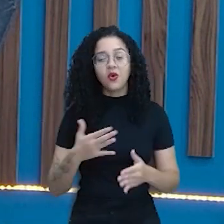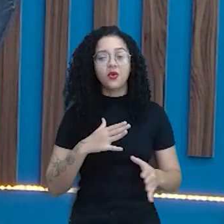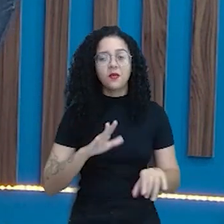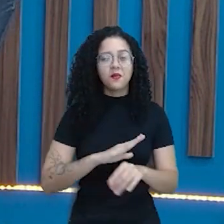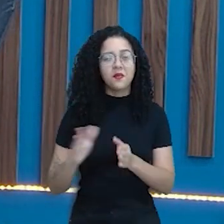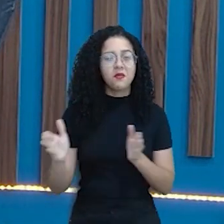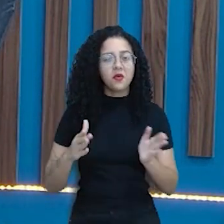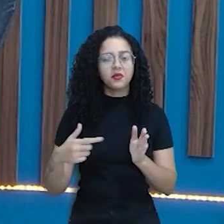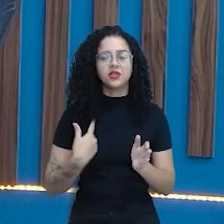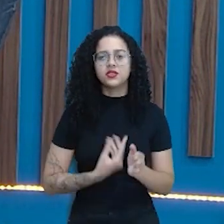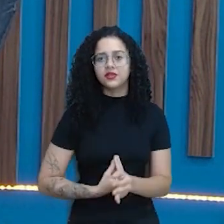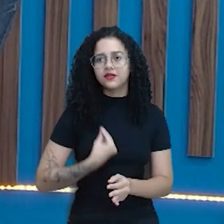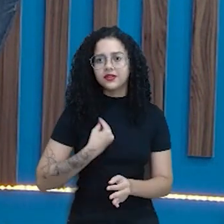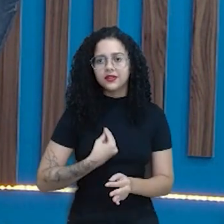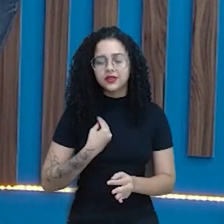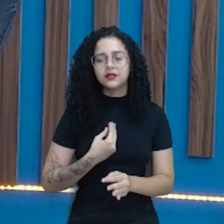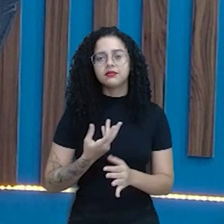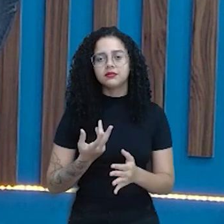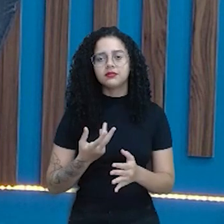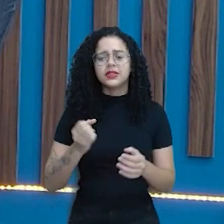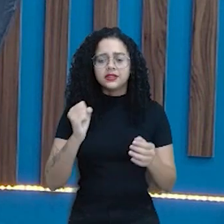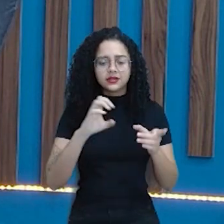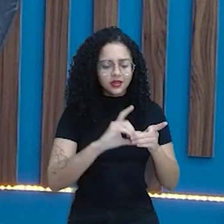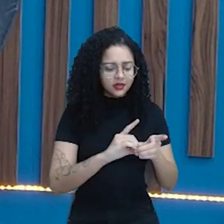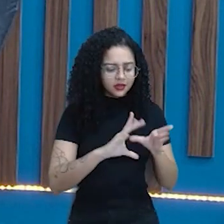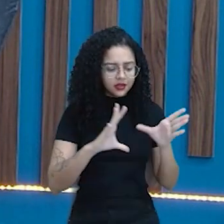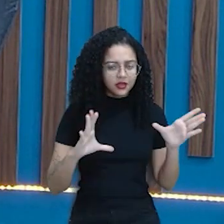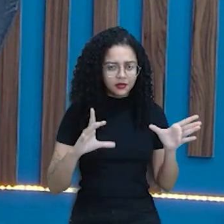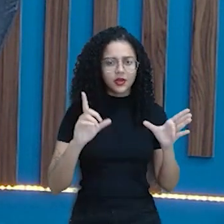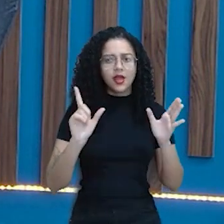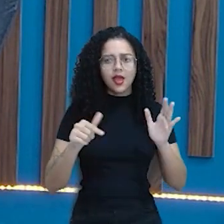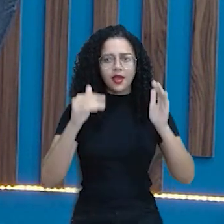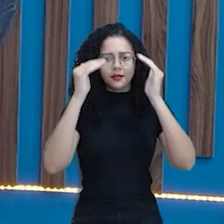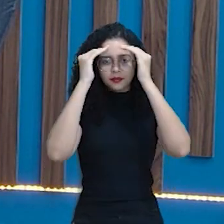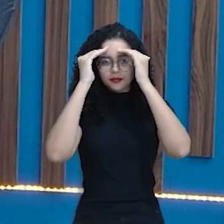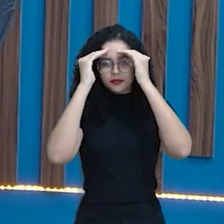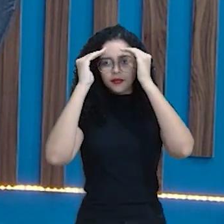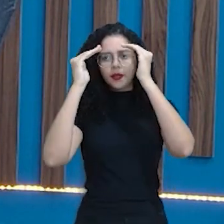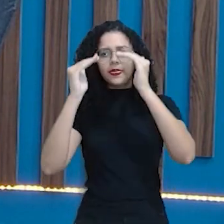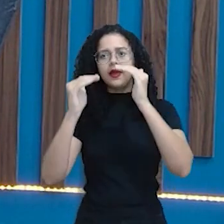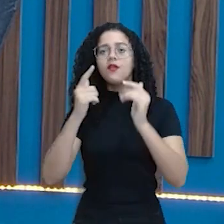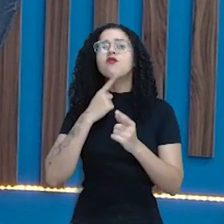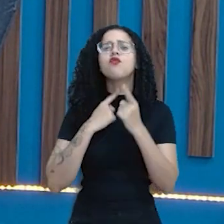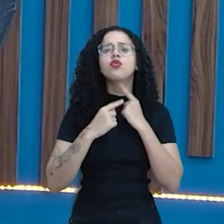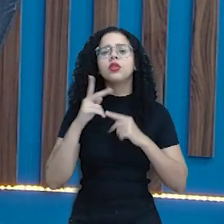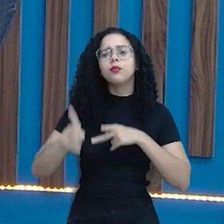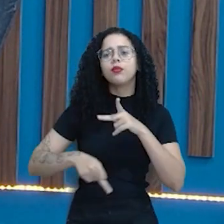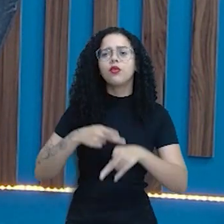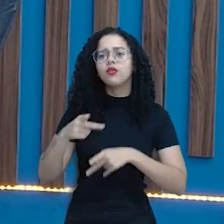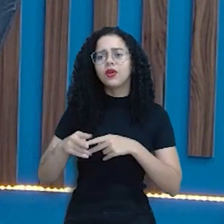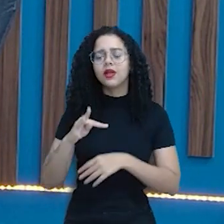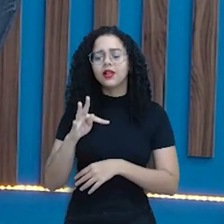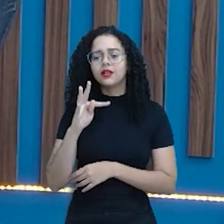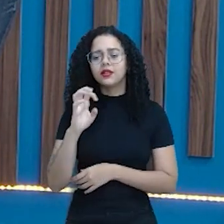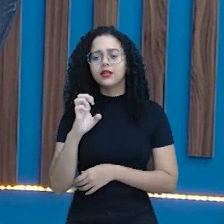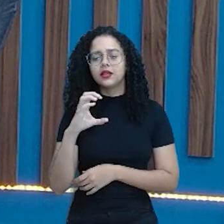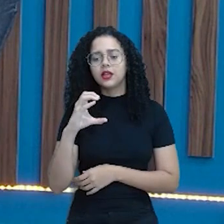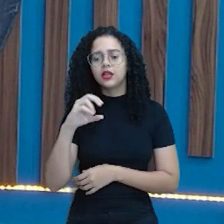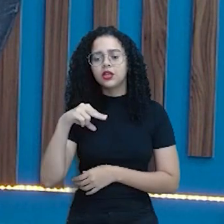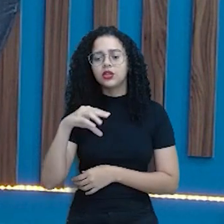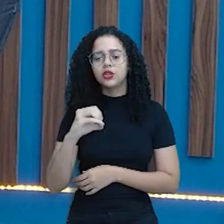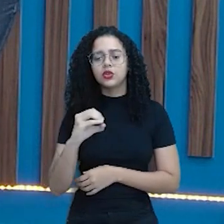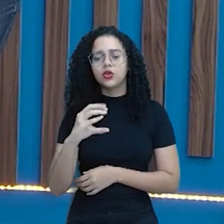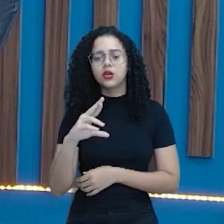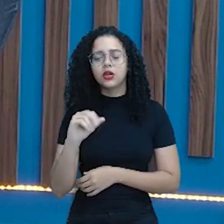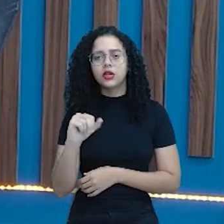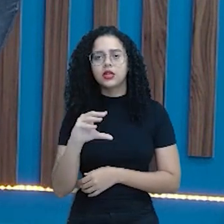E se democracia é a soberania da vontade do povo, na tecnocracia, Tiago, a soberania é